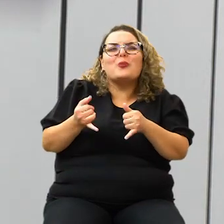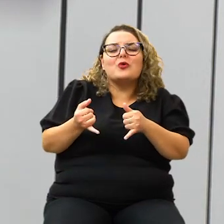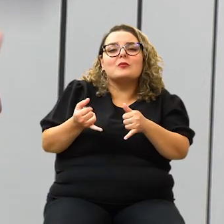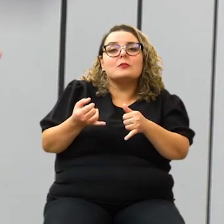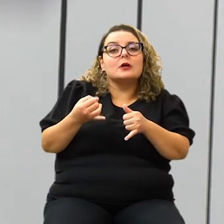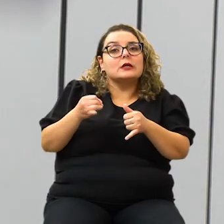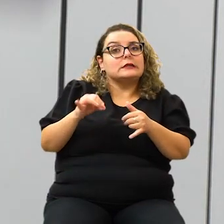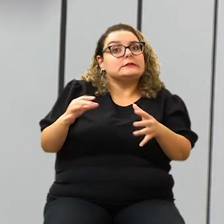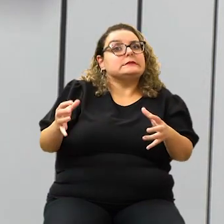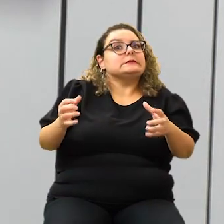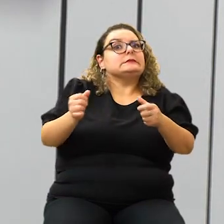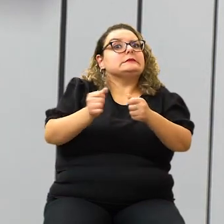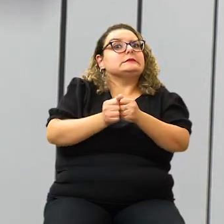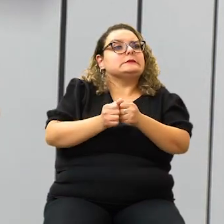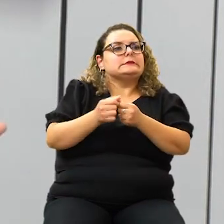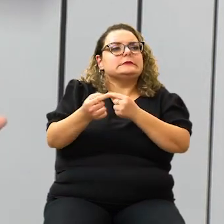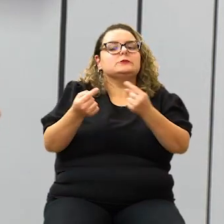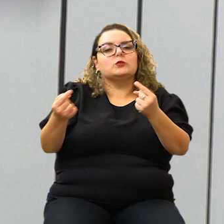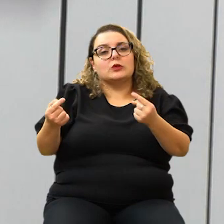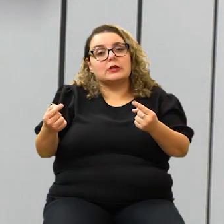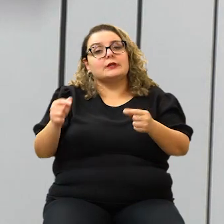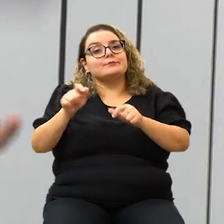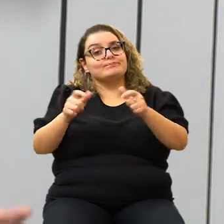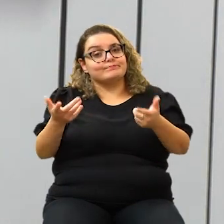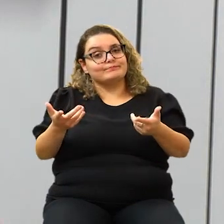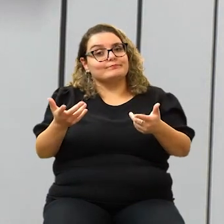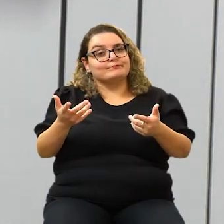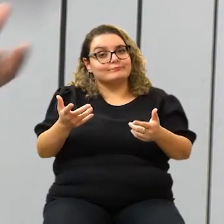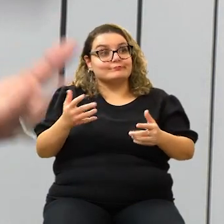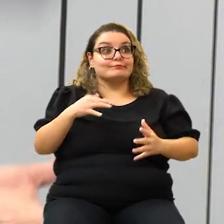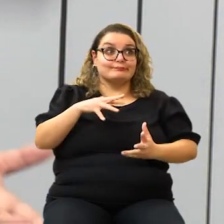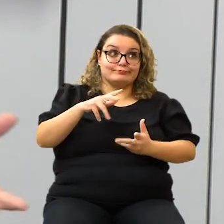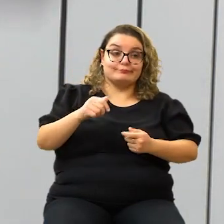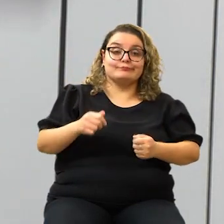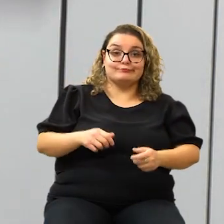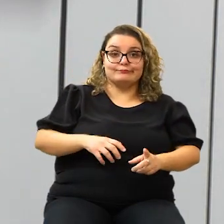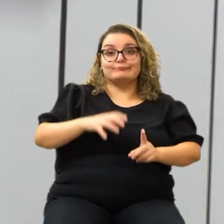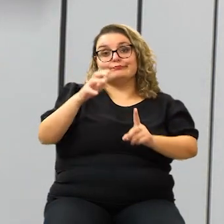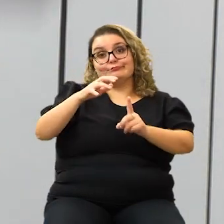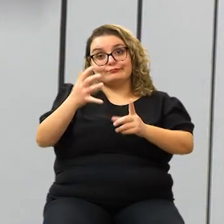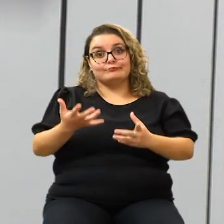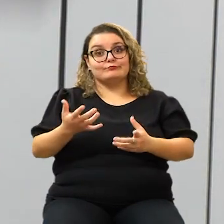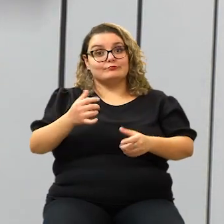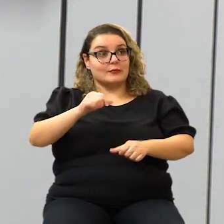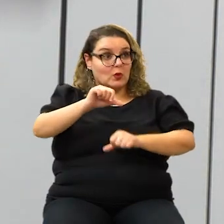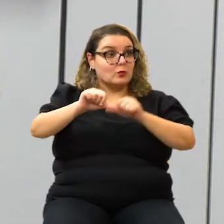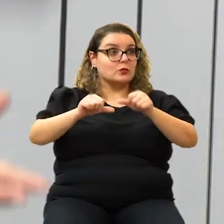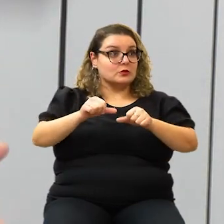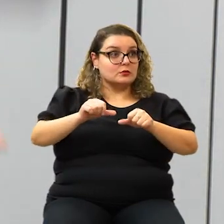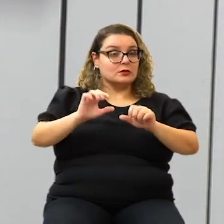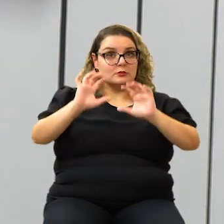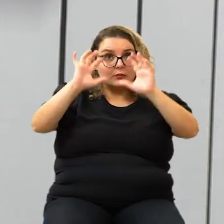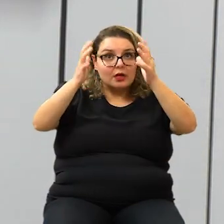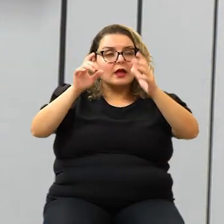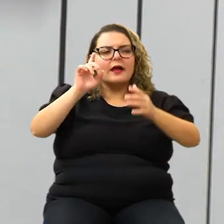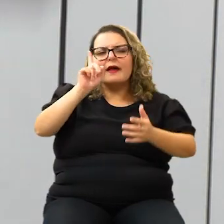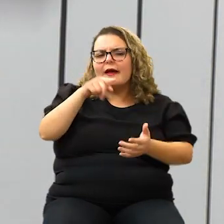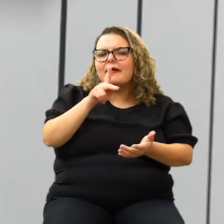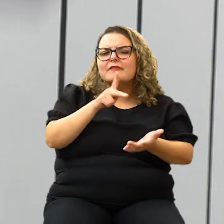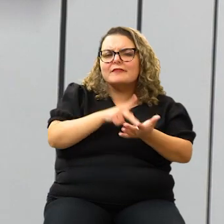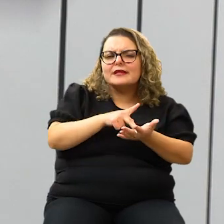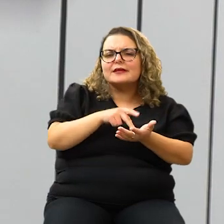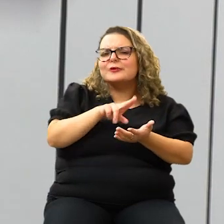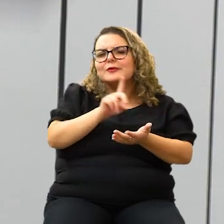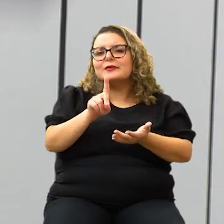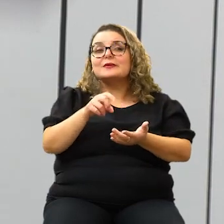gente for juntar um por pessoa aí nesse mundão de meu Deus, interfere na mudança climática. É verdade isso, não é? E